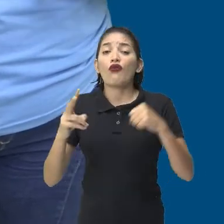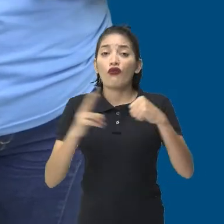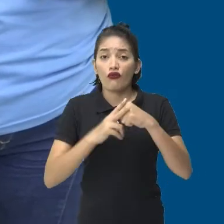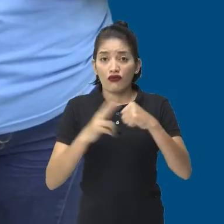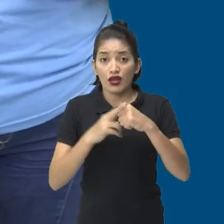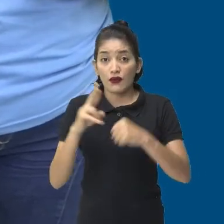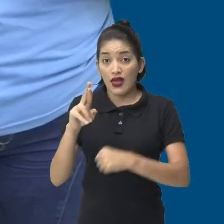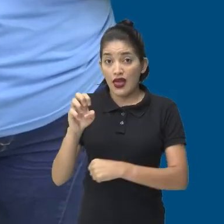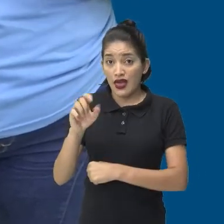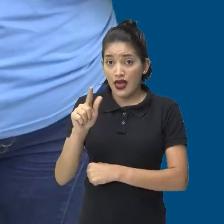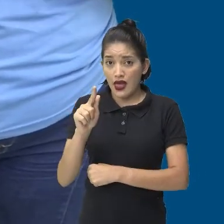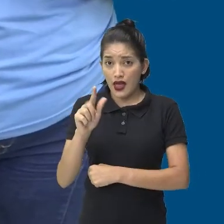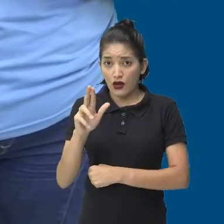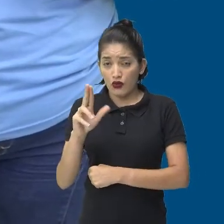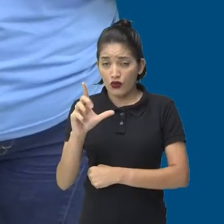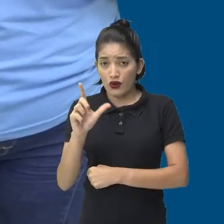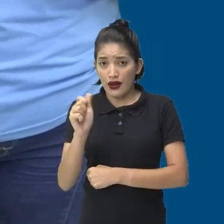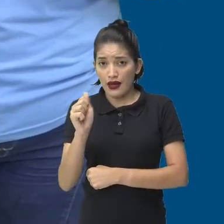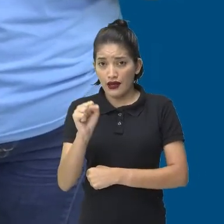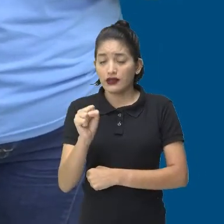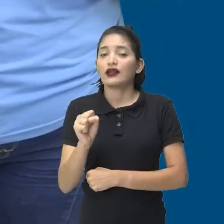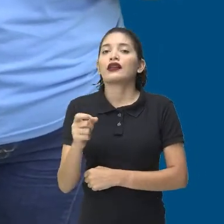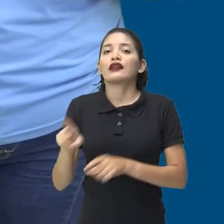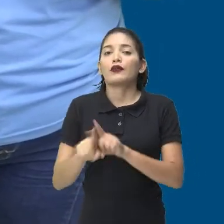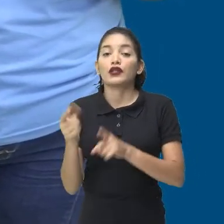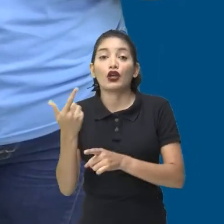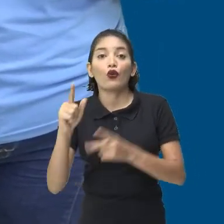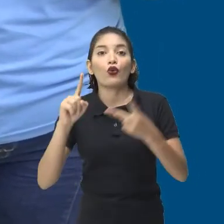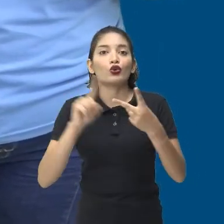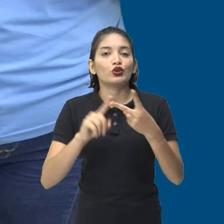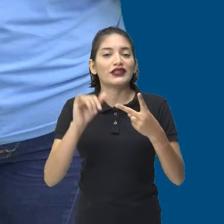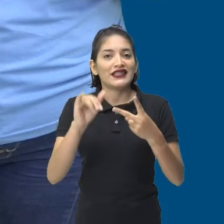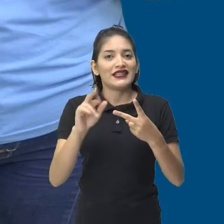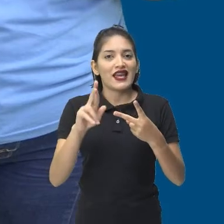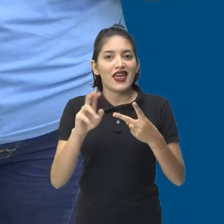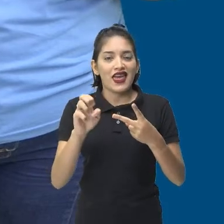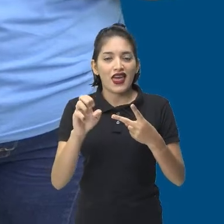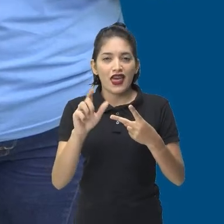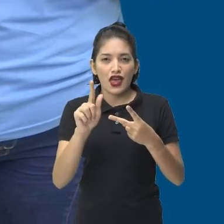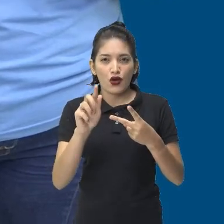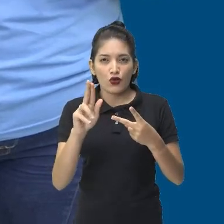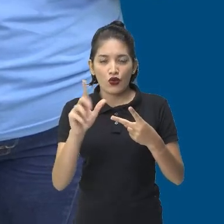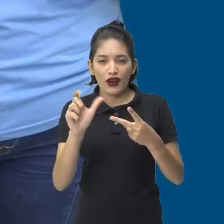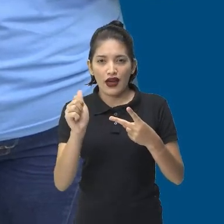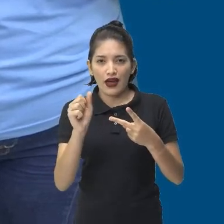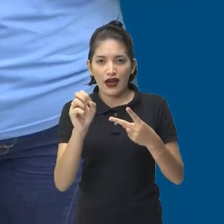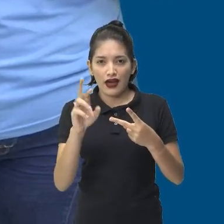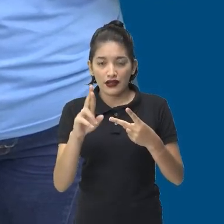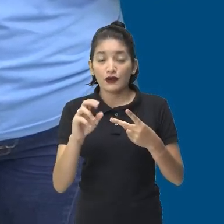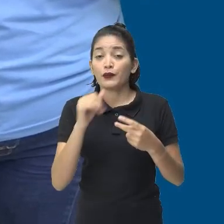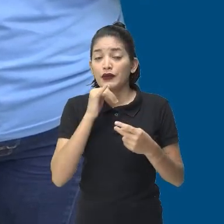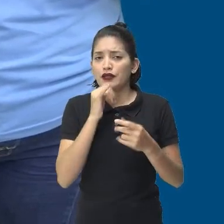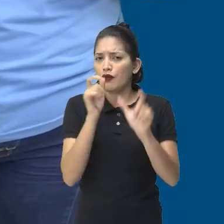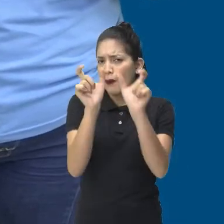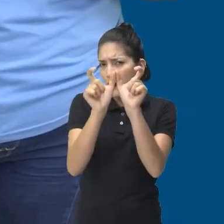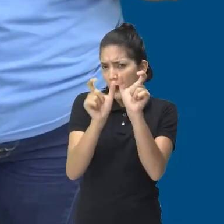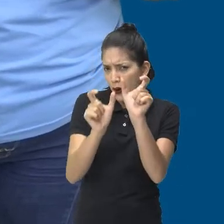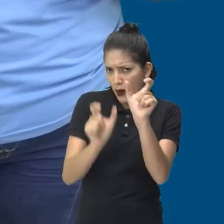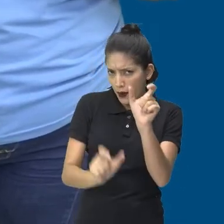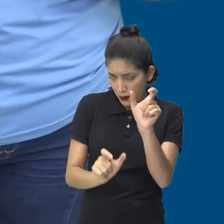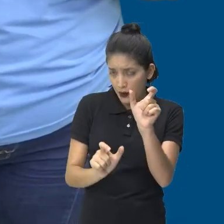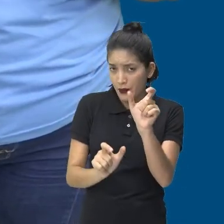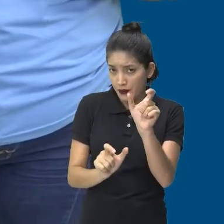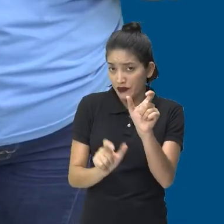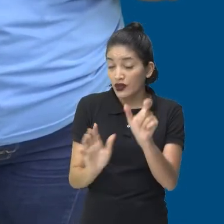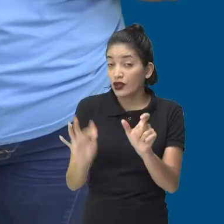verbos regulares, existem os irregulares, que são aqueles que, quando conjugados, no